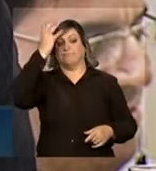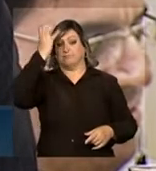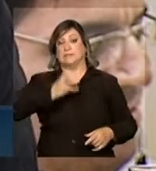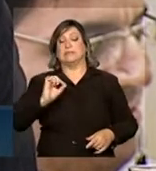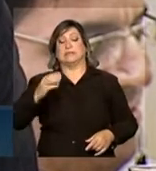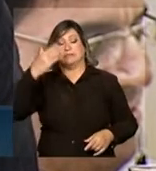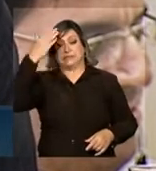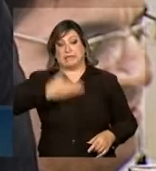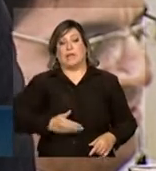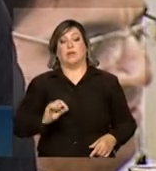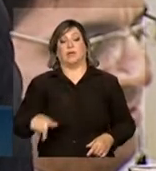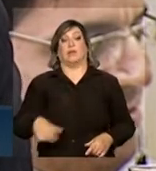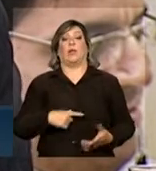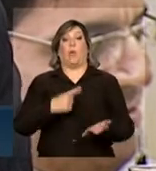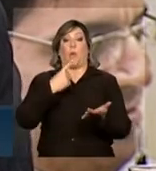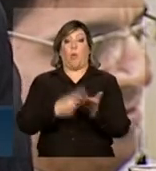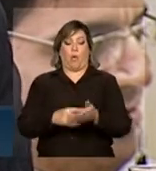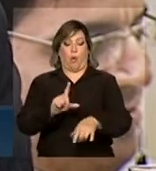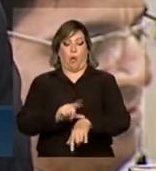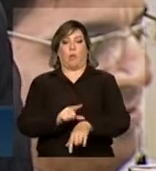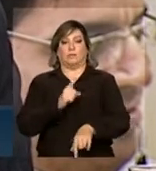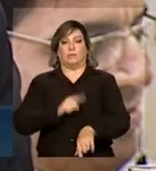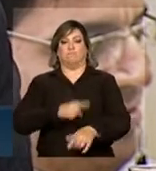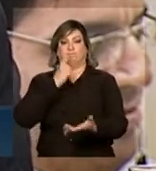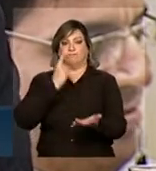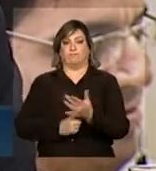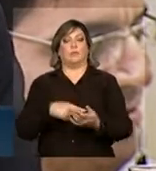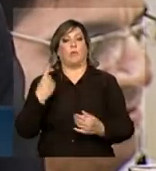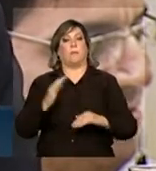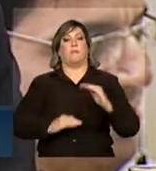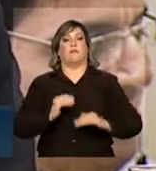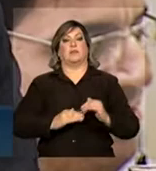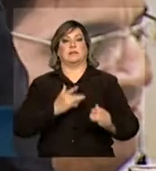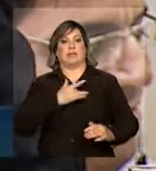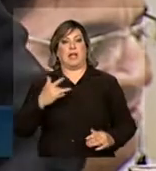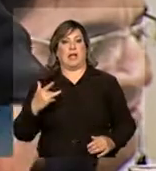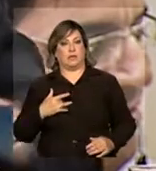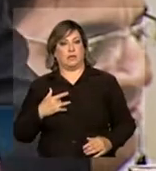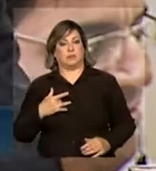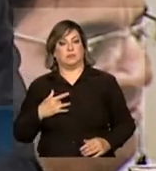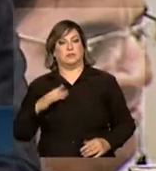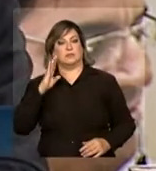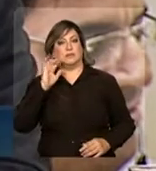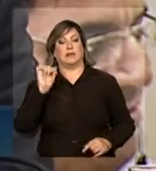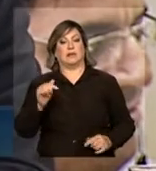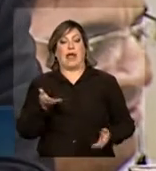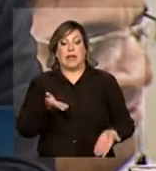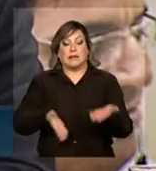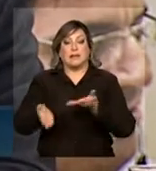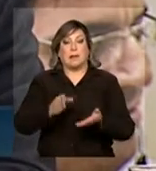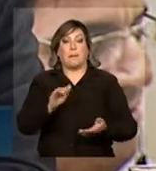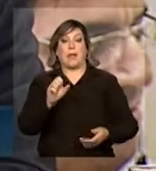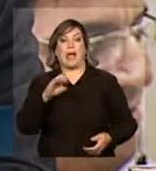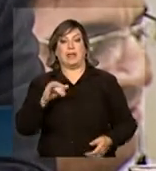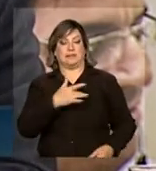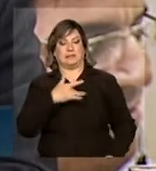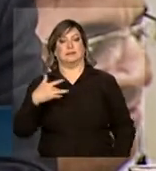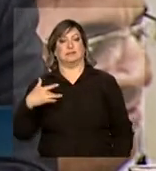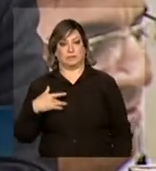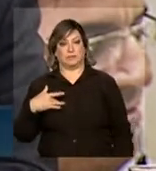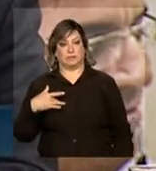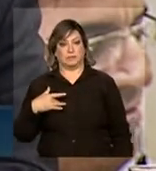Único de Saúde que é o cumprimento da carga horária pelos profissionais sobretudo na atenção básica de saúde